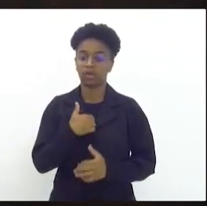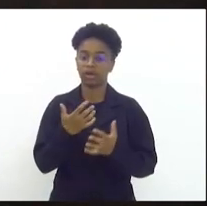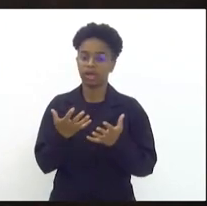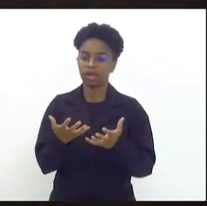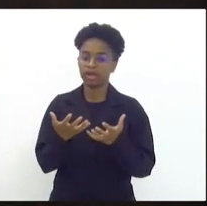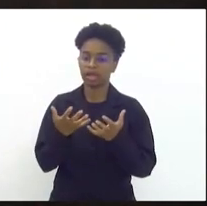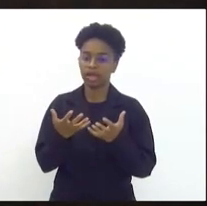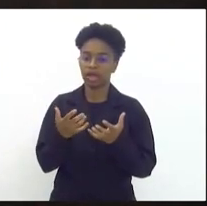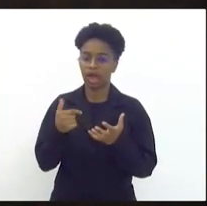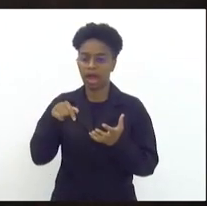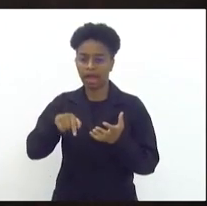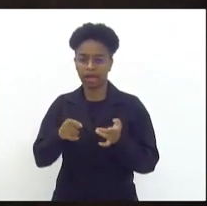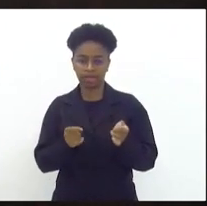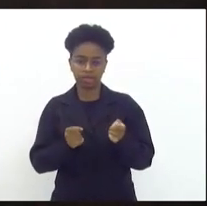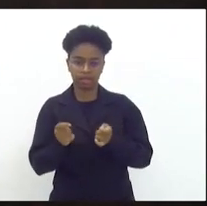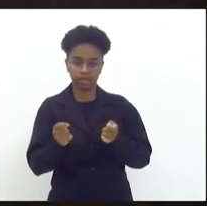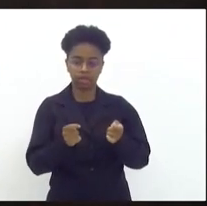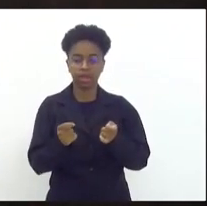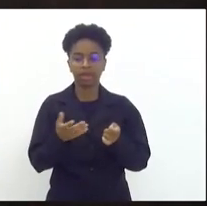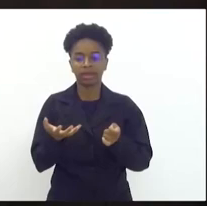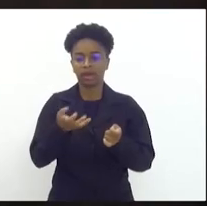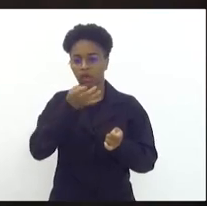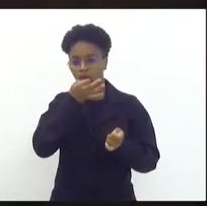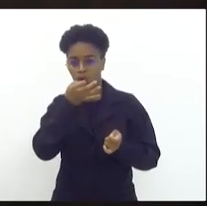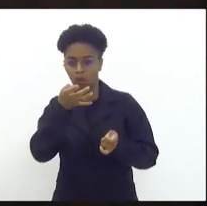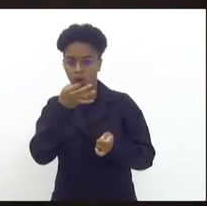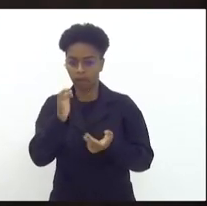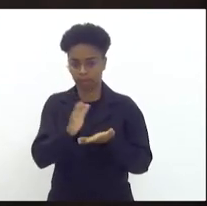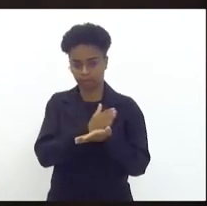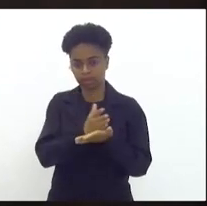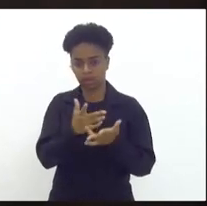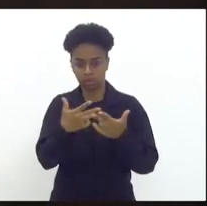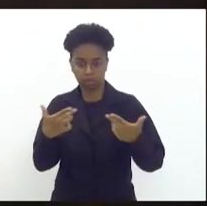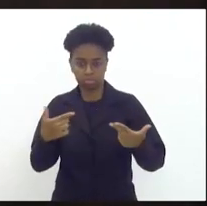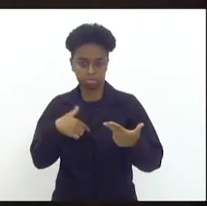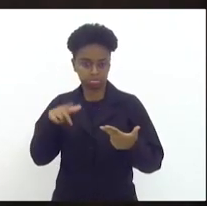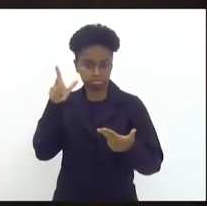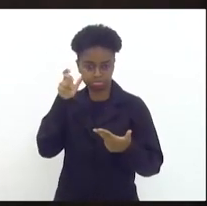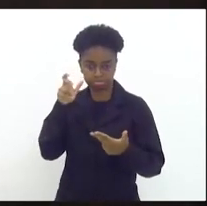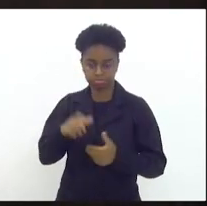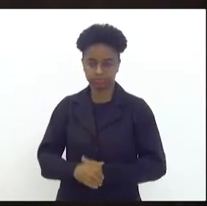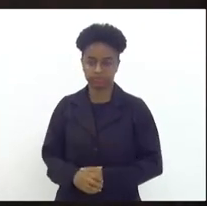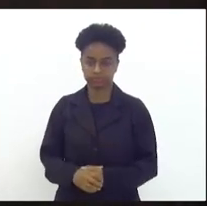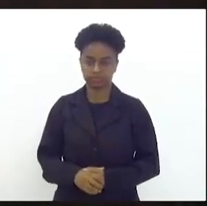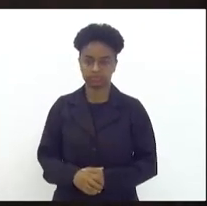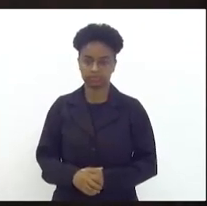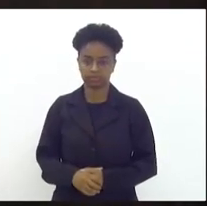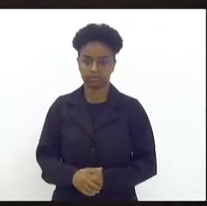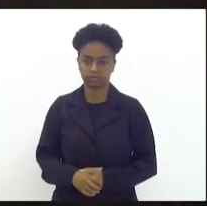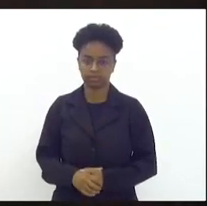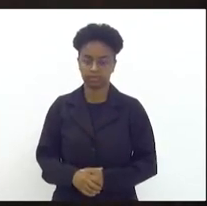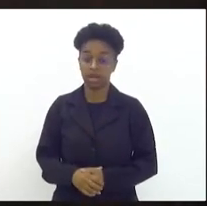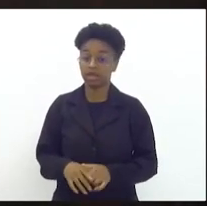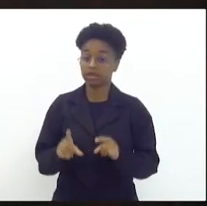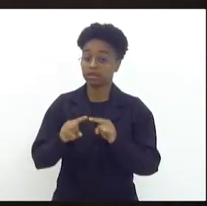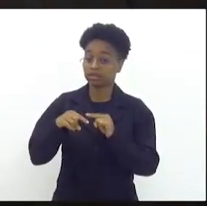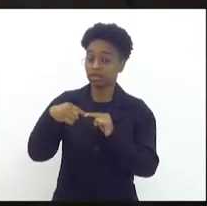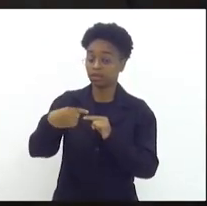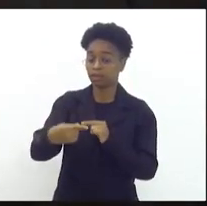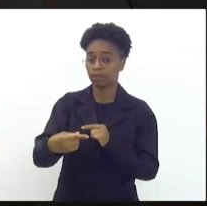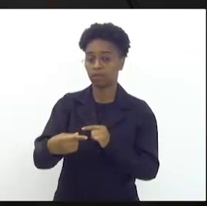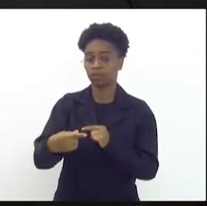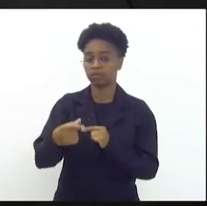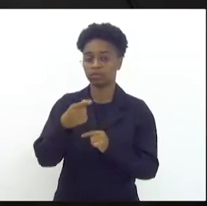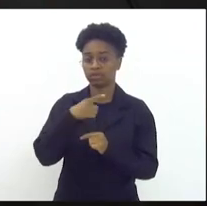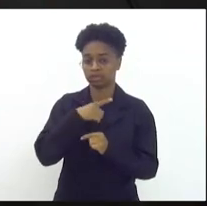moderador fazer alguns alguns comentários daqui do que eu vi e depois nós vamos ter